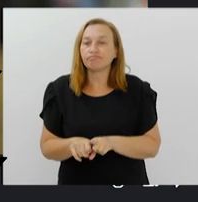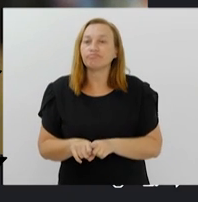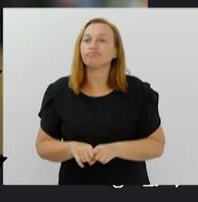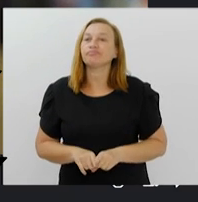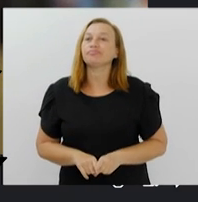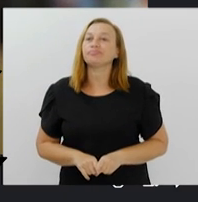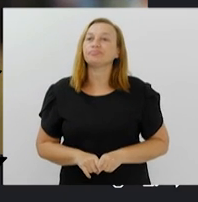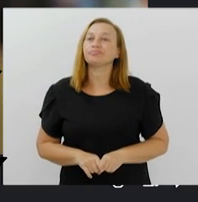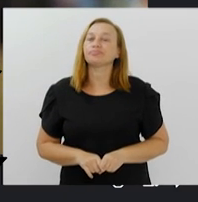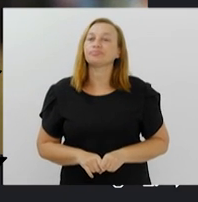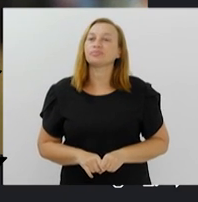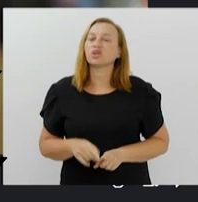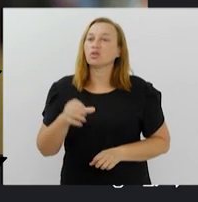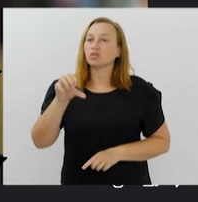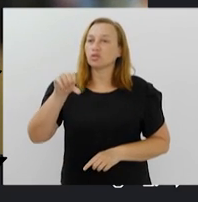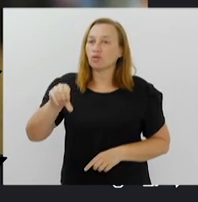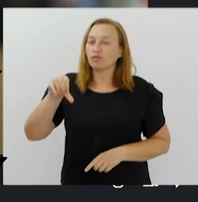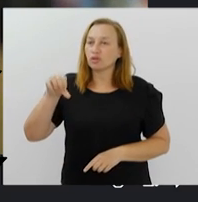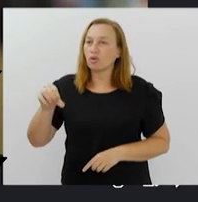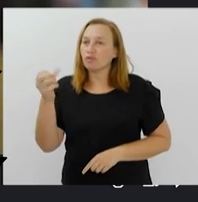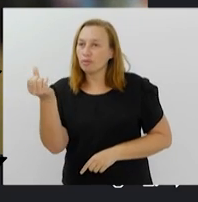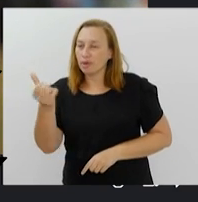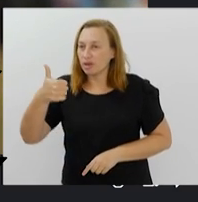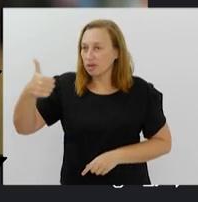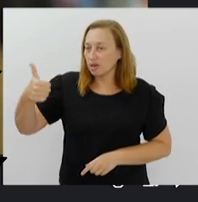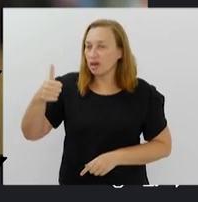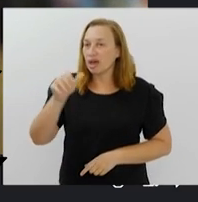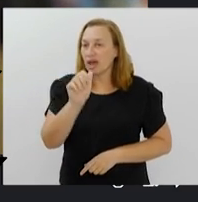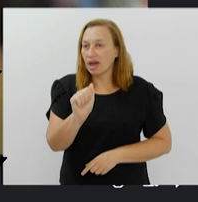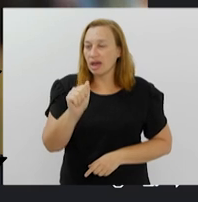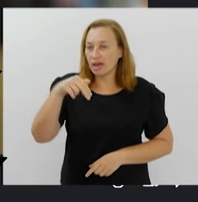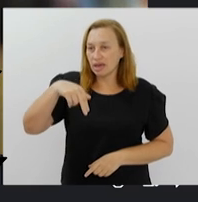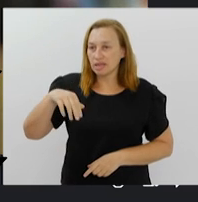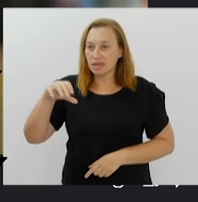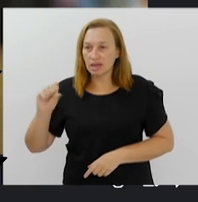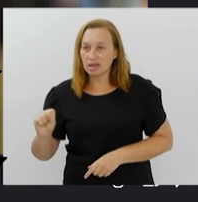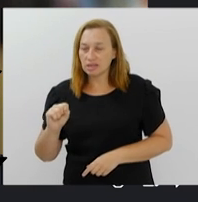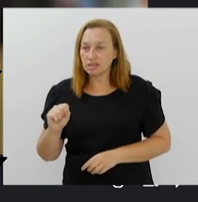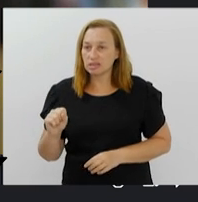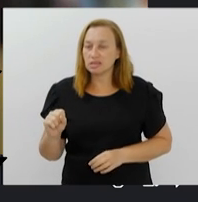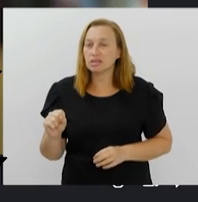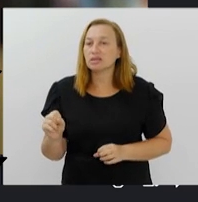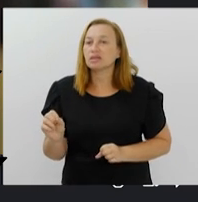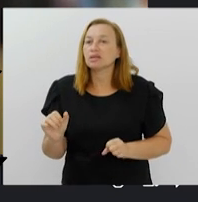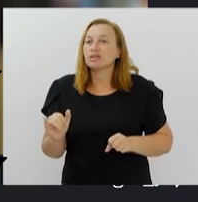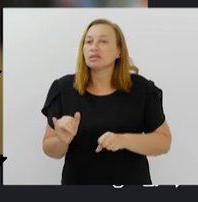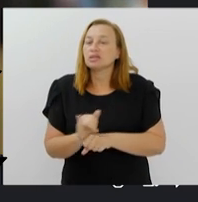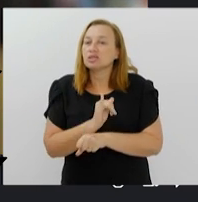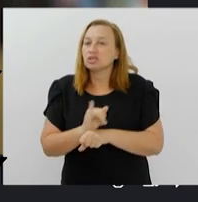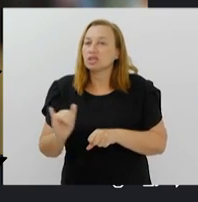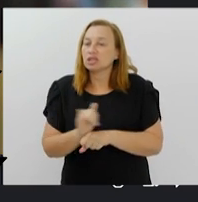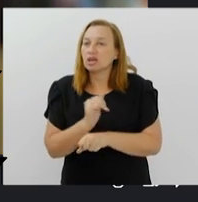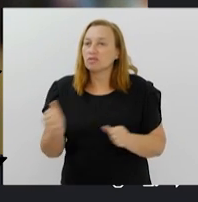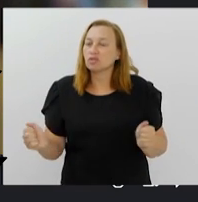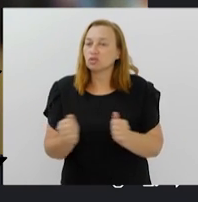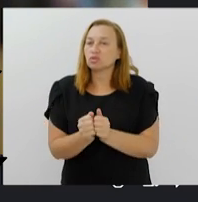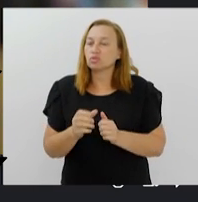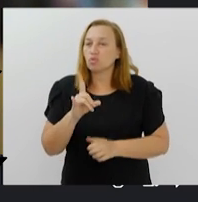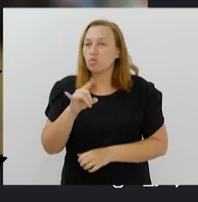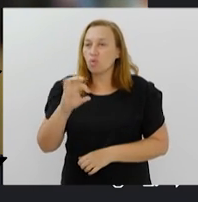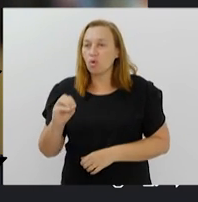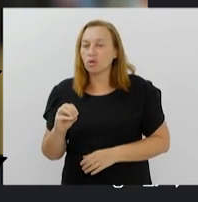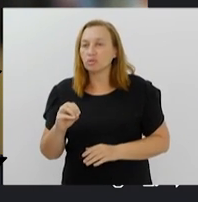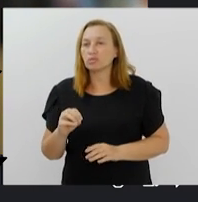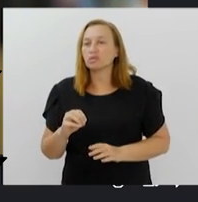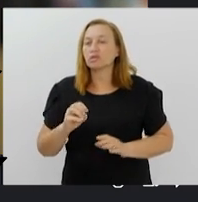lei 9961 compete a NS articular-se com os órgãos de Defesa do Consumidor com o Sistema Nacional de